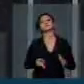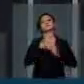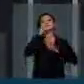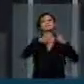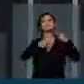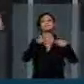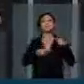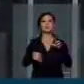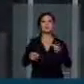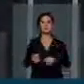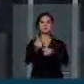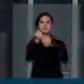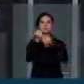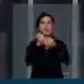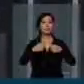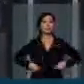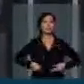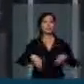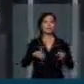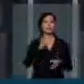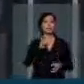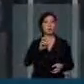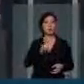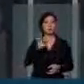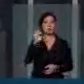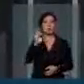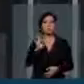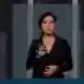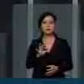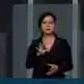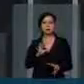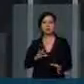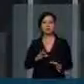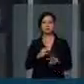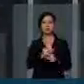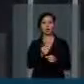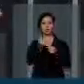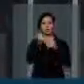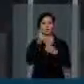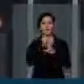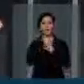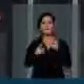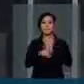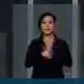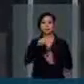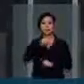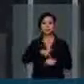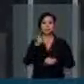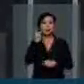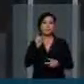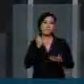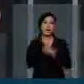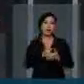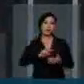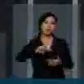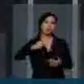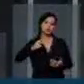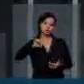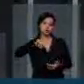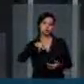50% do orçamento para pagar juros da dívida pública, e uma política econômica